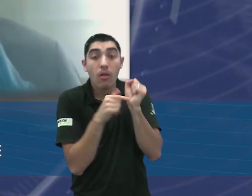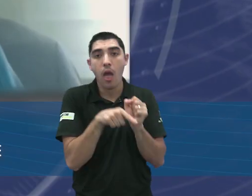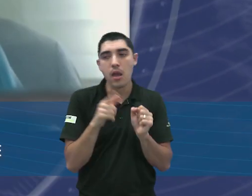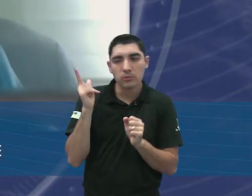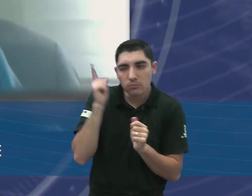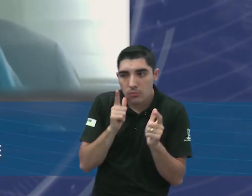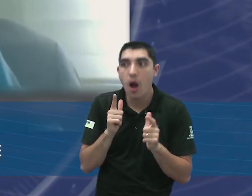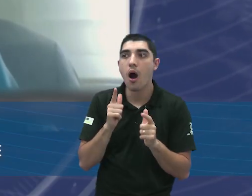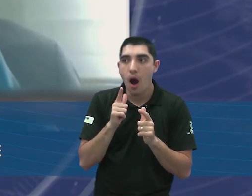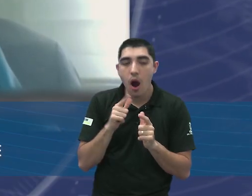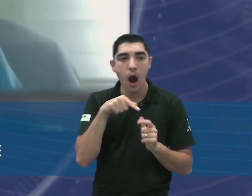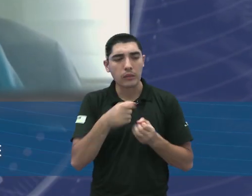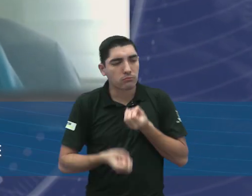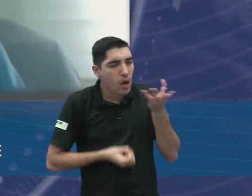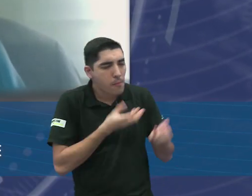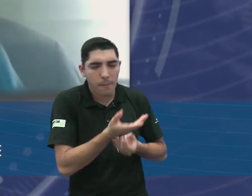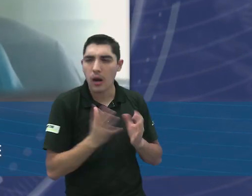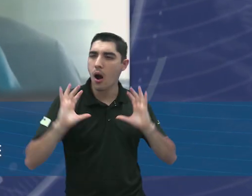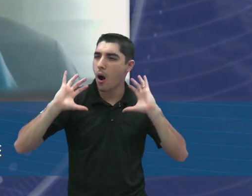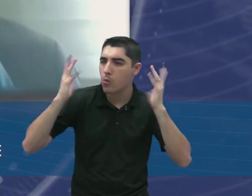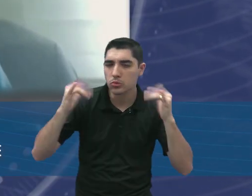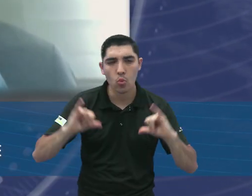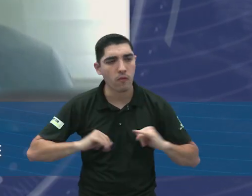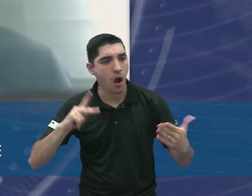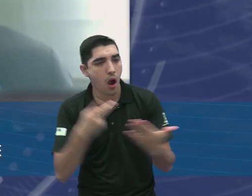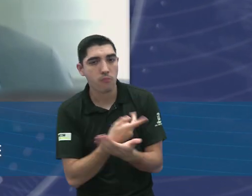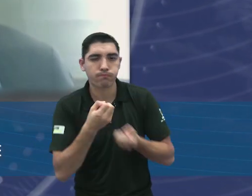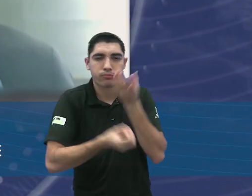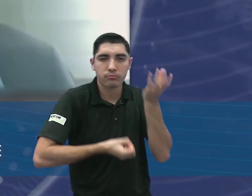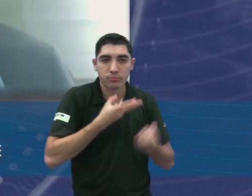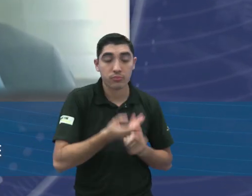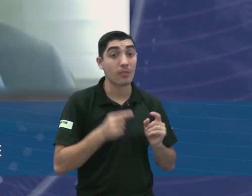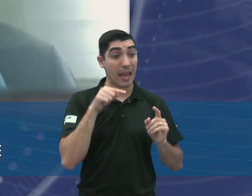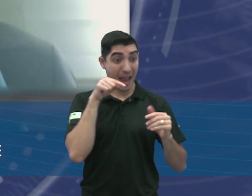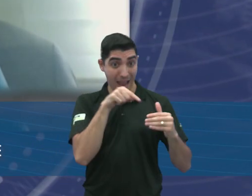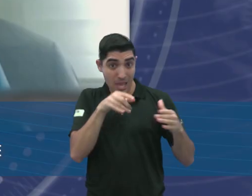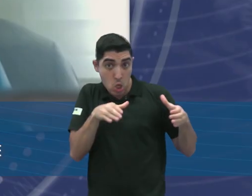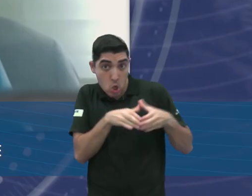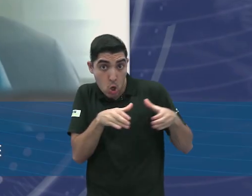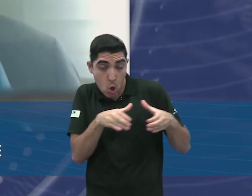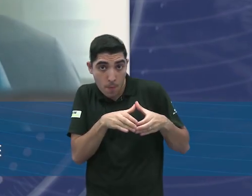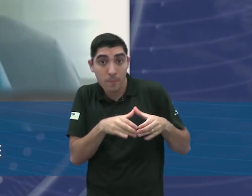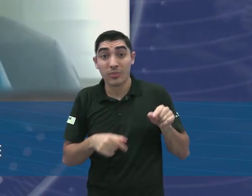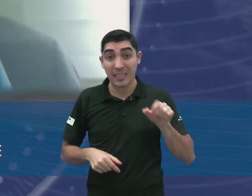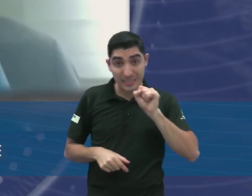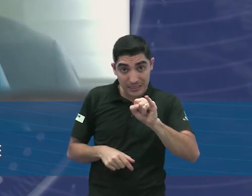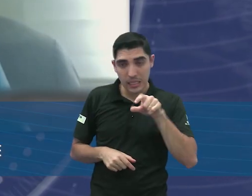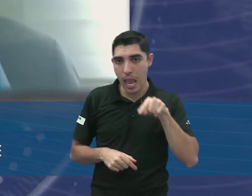naquele local de trabalho para poder ver se a situação está realmente acontecendo. Caso não consiga pela via